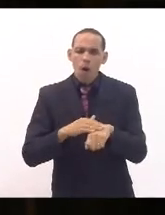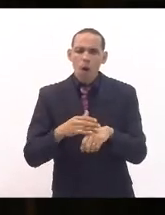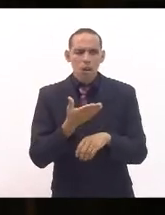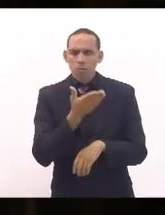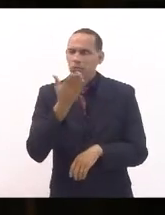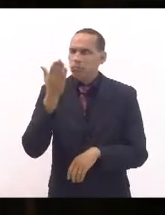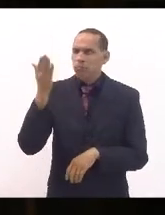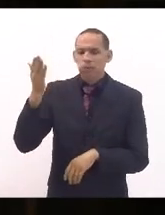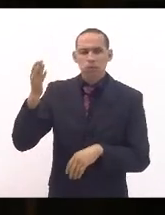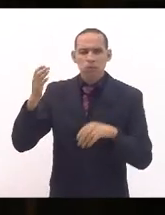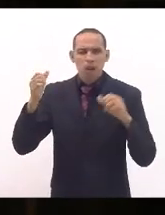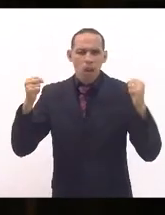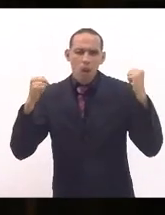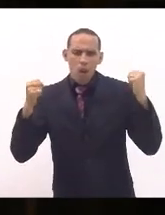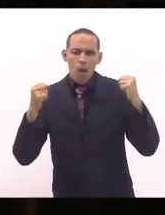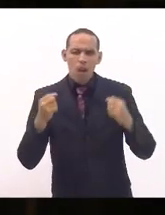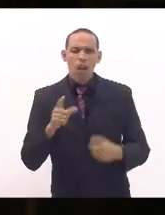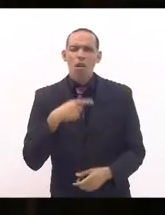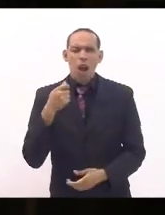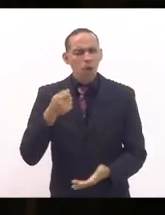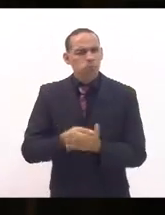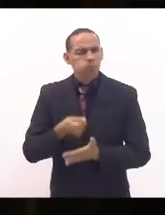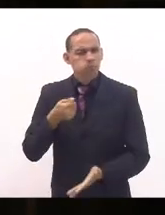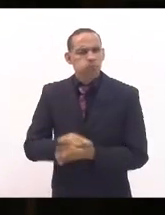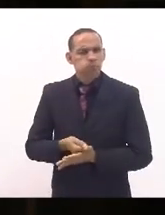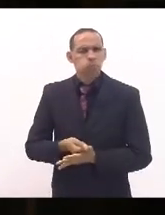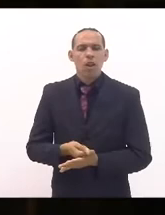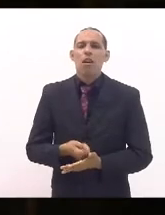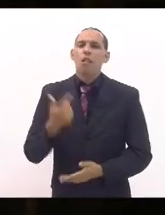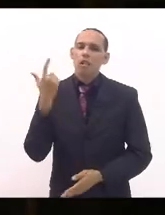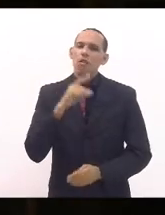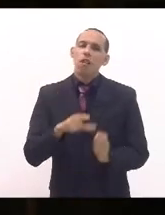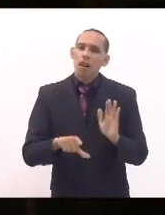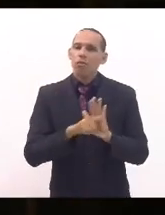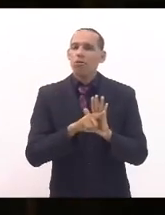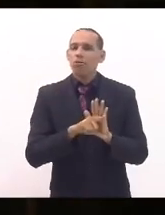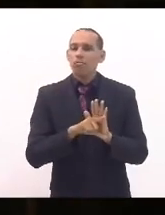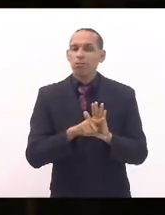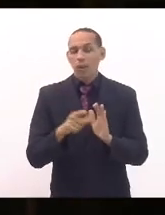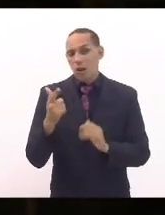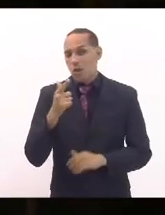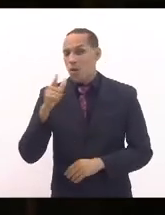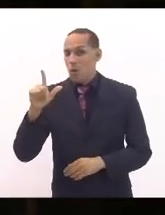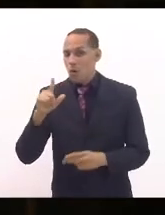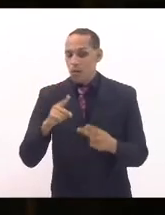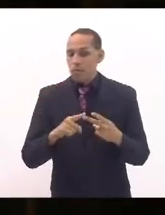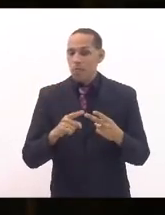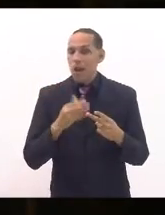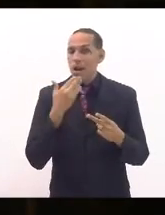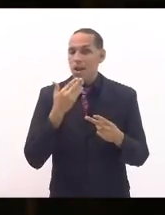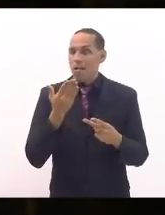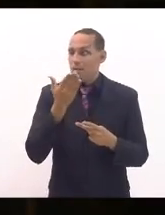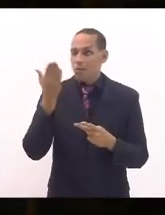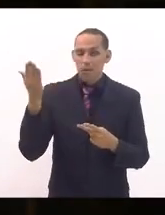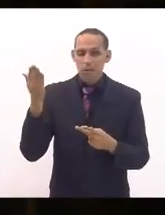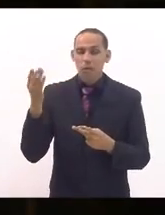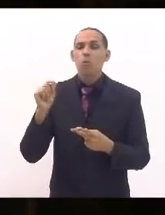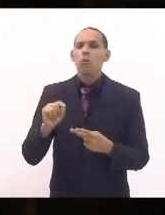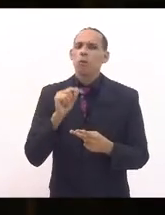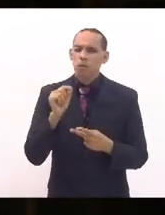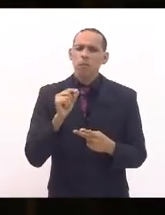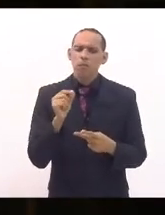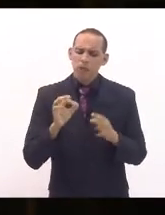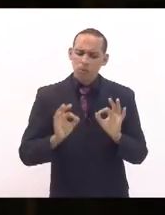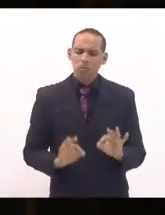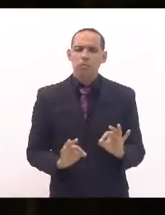essa lei, depois de uma dura que a gente deu, pegou. E agora uma outra reivindicação das torcidas, muito